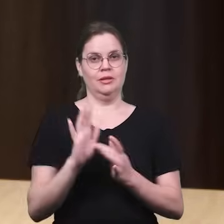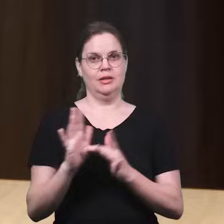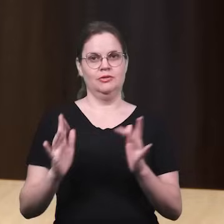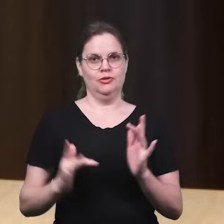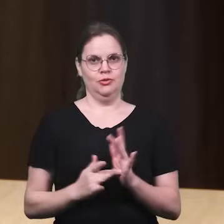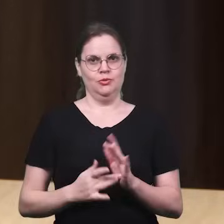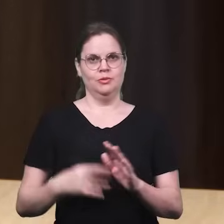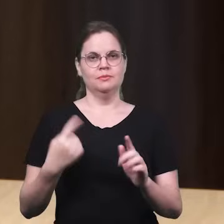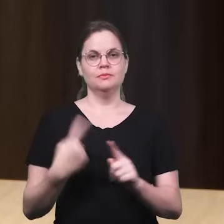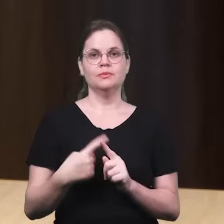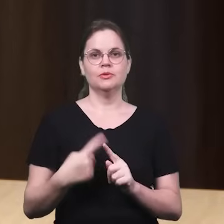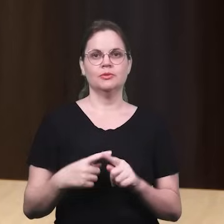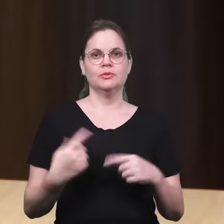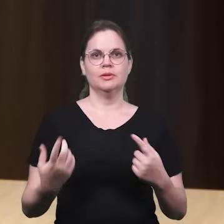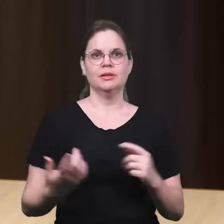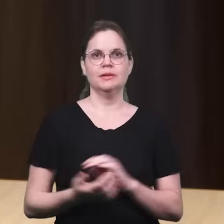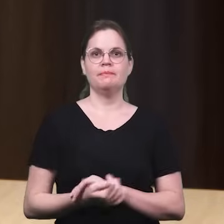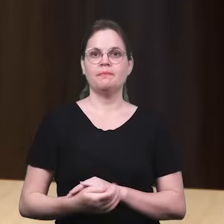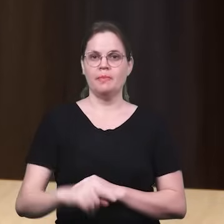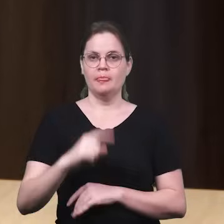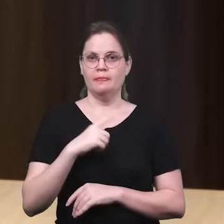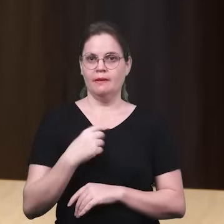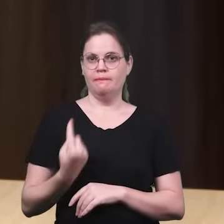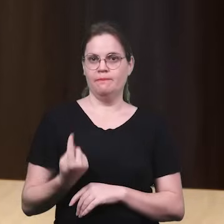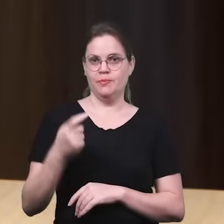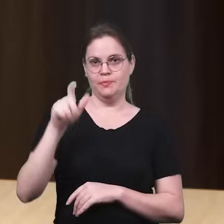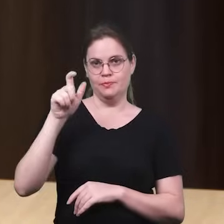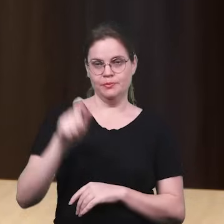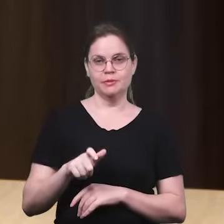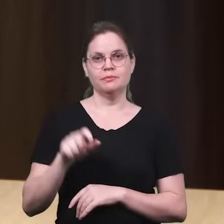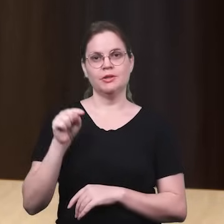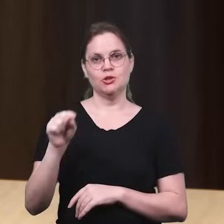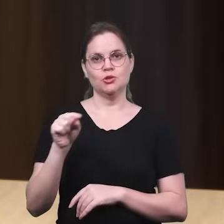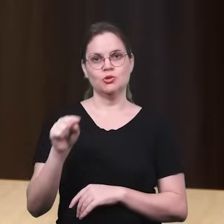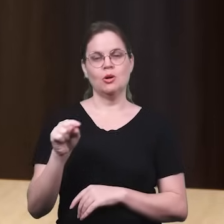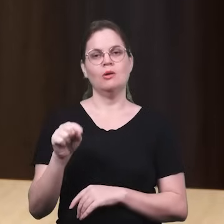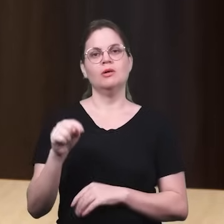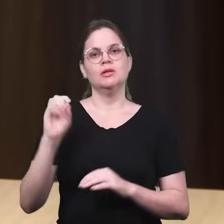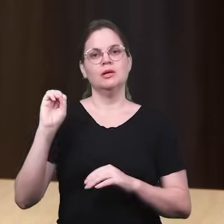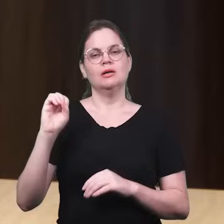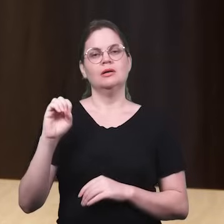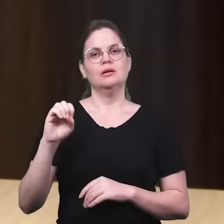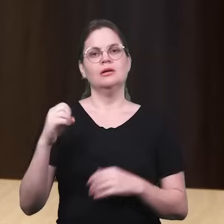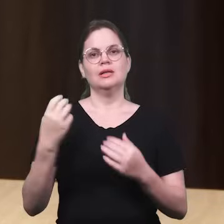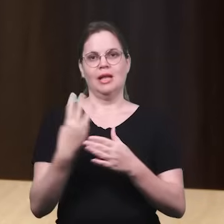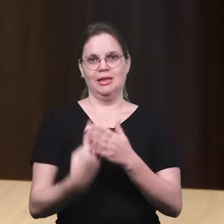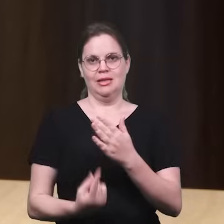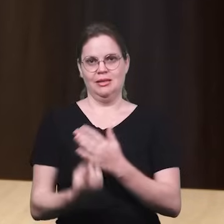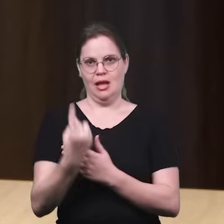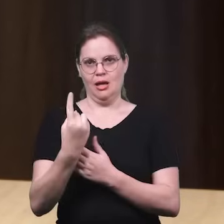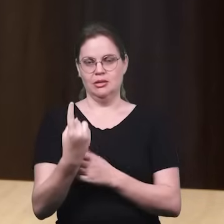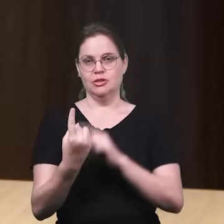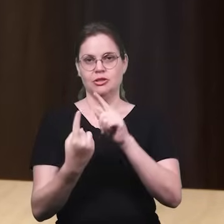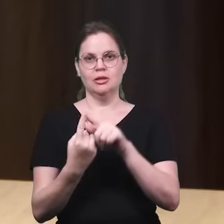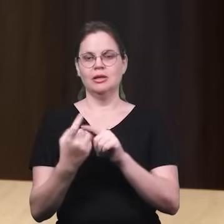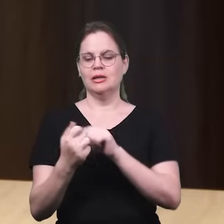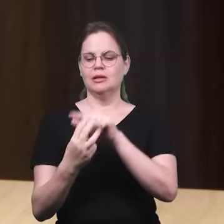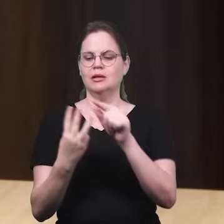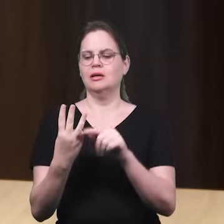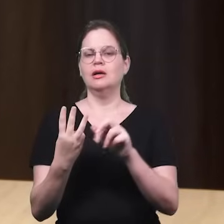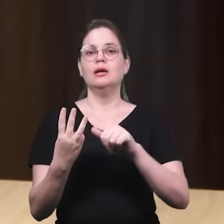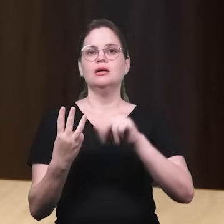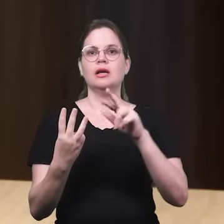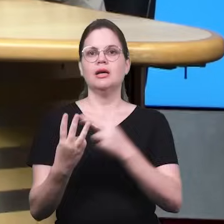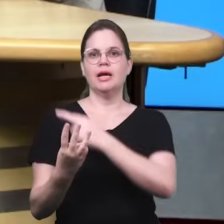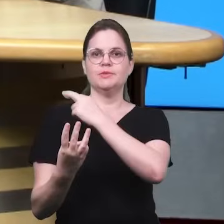de Jesus, um agente da Trindade ficou responsável para revelar Jesus vivo. Quem é, pastor